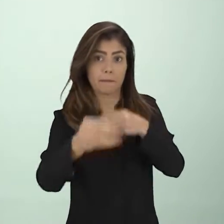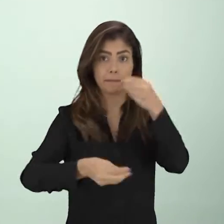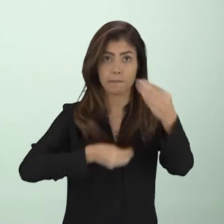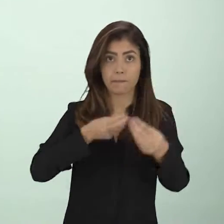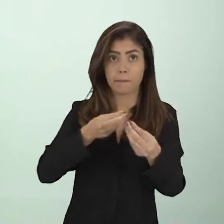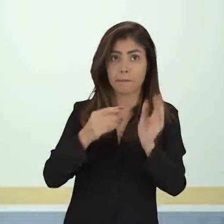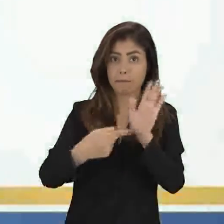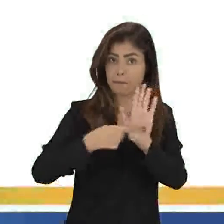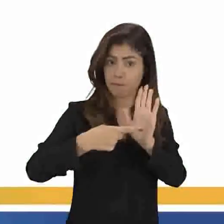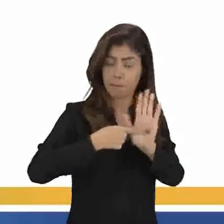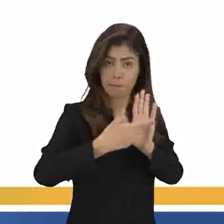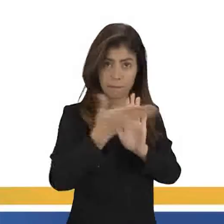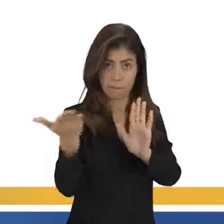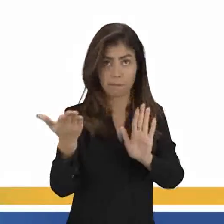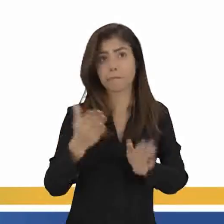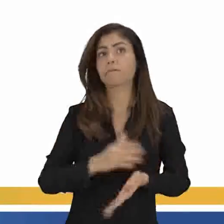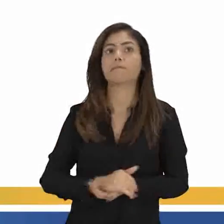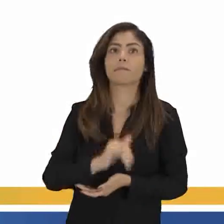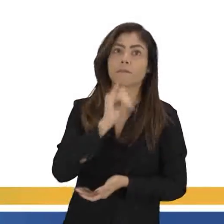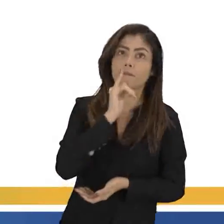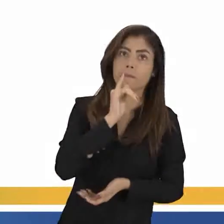aí abordado no exemplo.